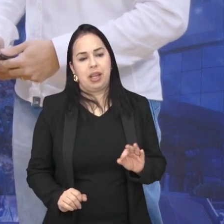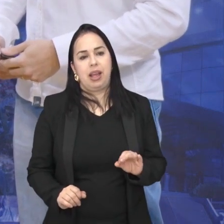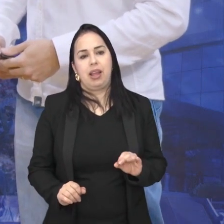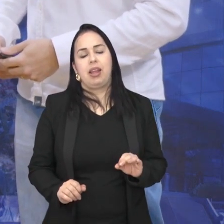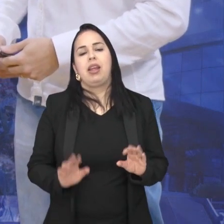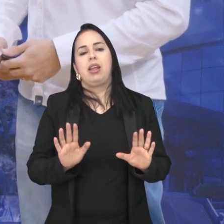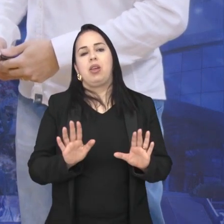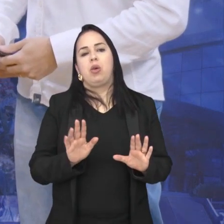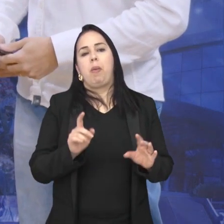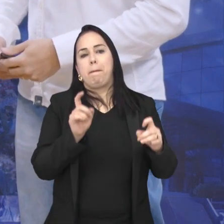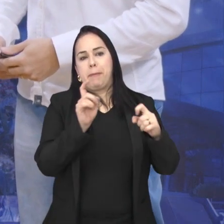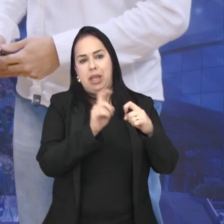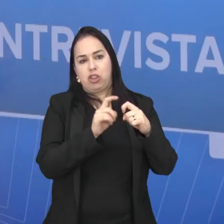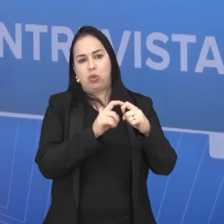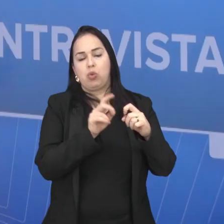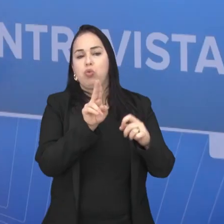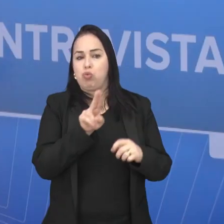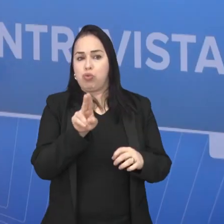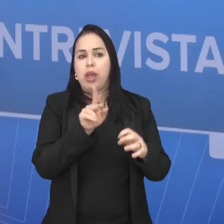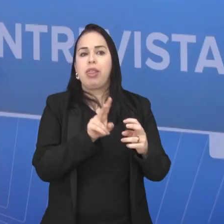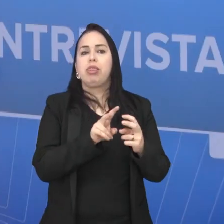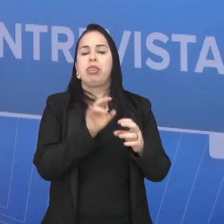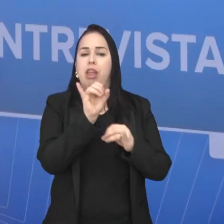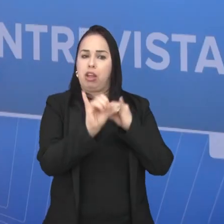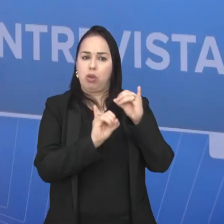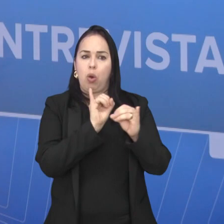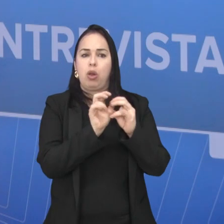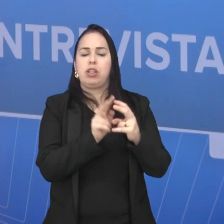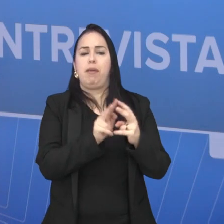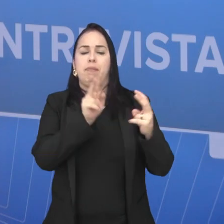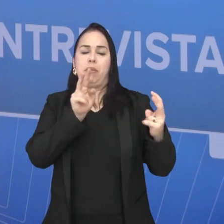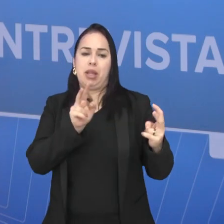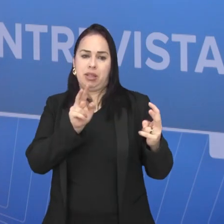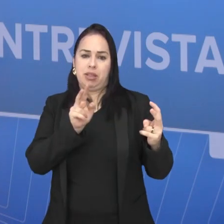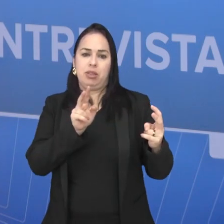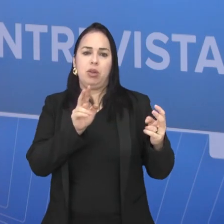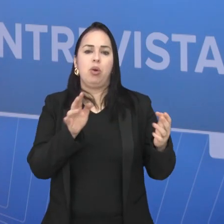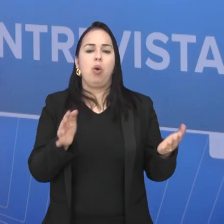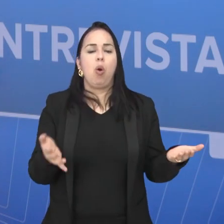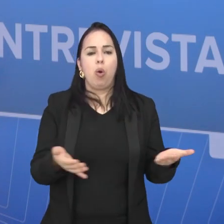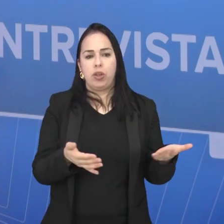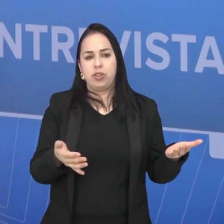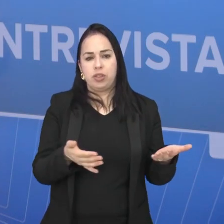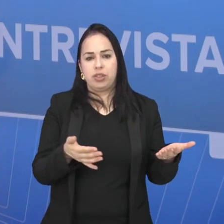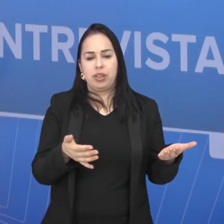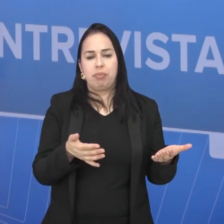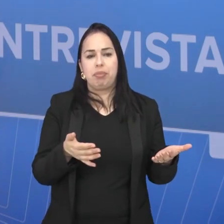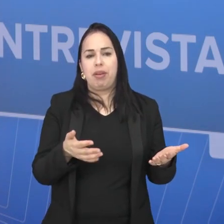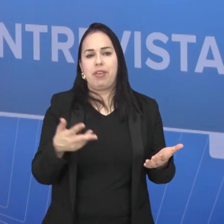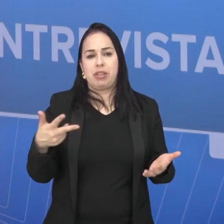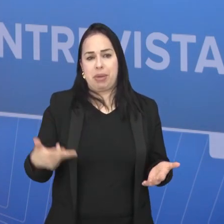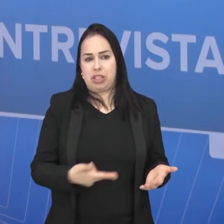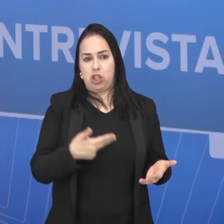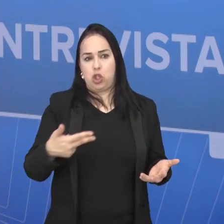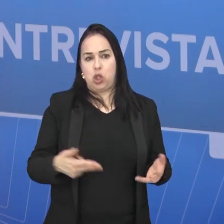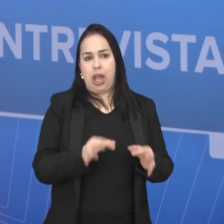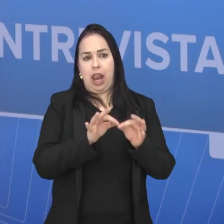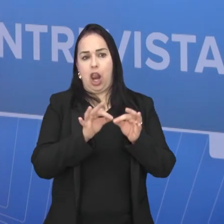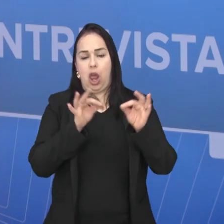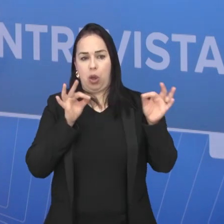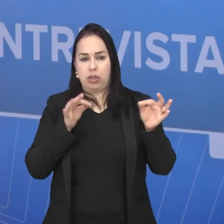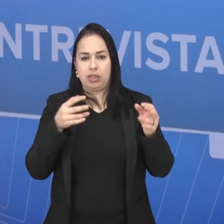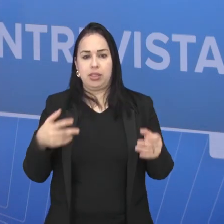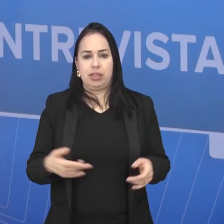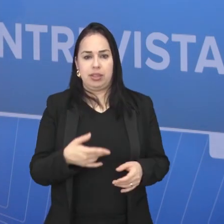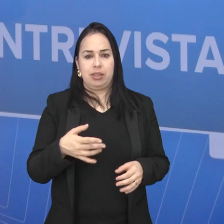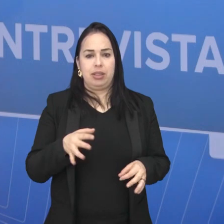A telemedicina já se utiliza, né, bastante. Que hoje, por exemplo, para você fazer uma cirurgia à distância, o que a gente